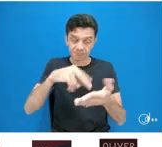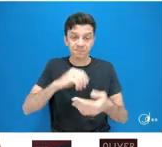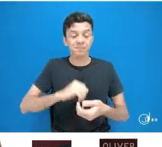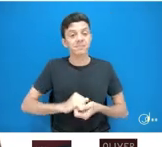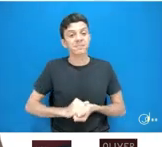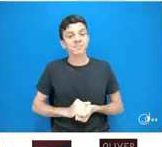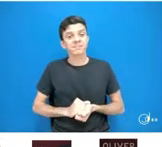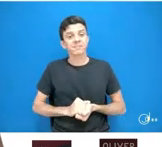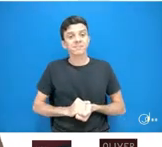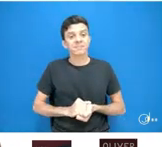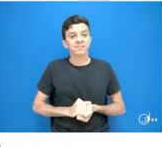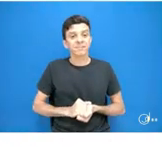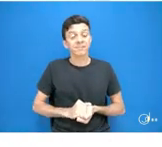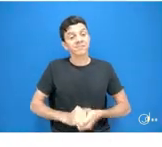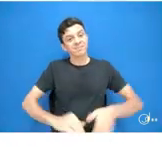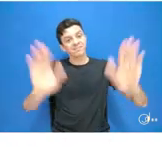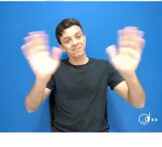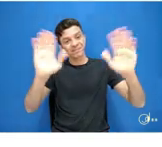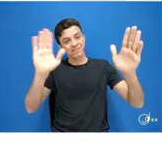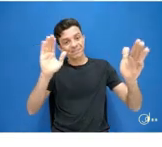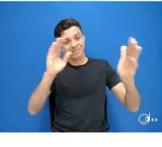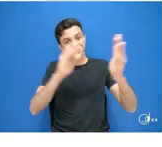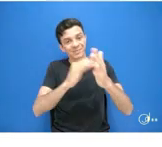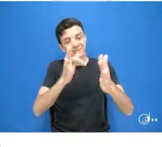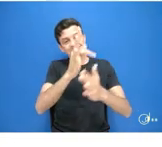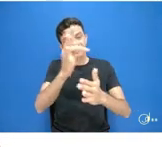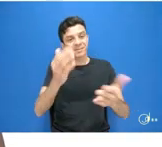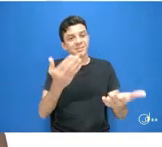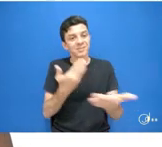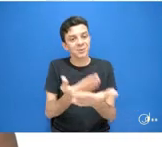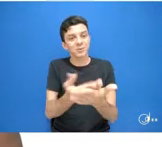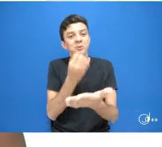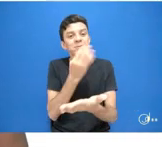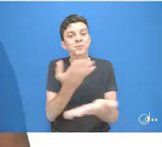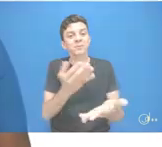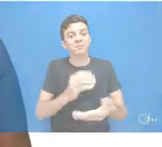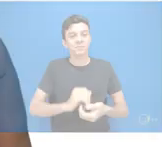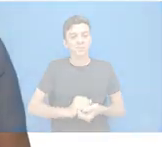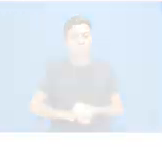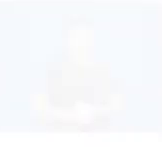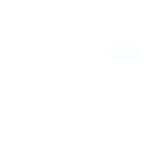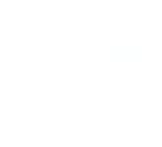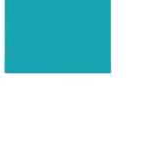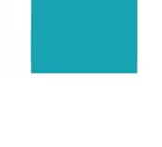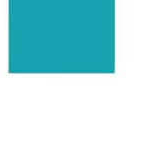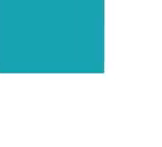2008, da autora surda Karen Stropel. Até a próxima e bons estudos!